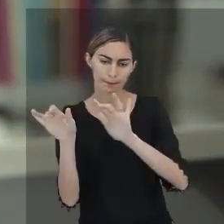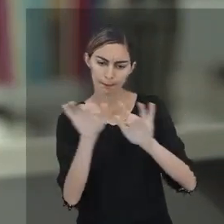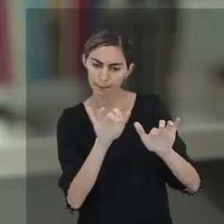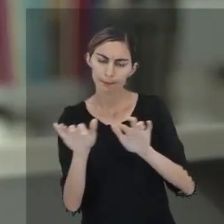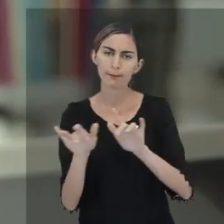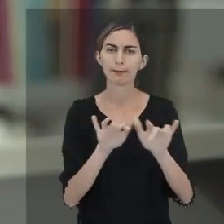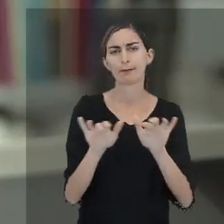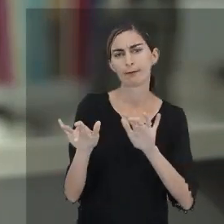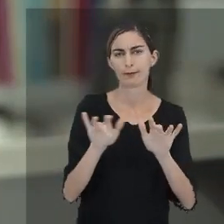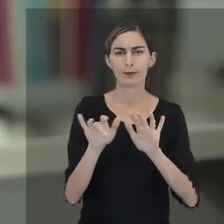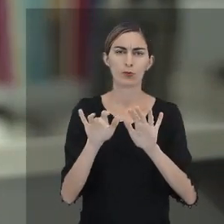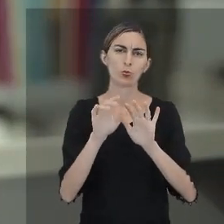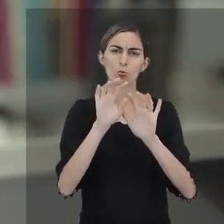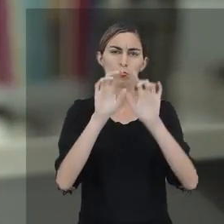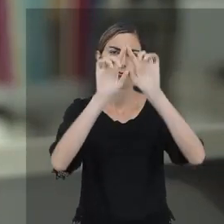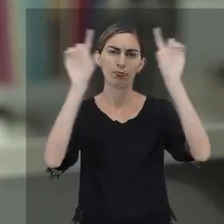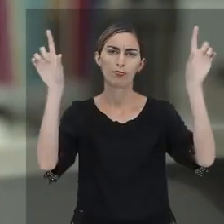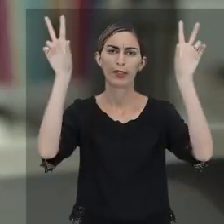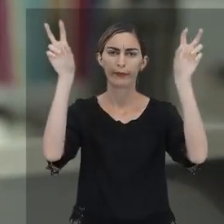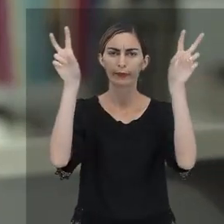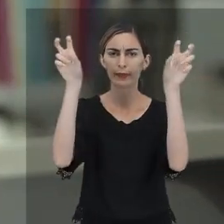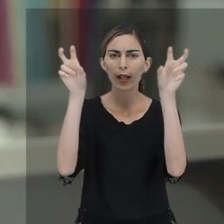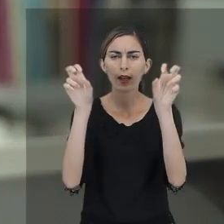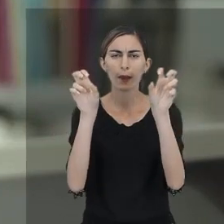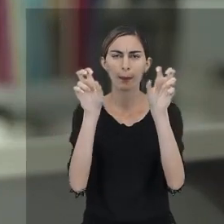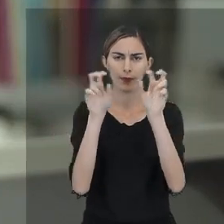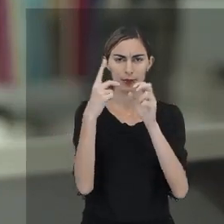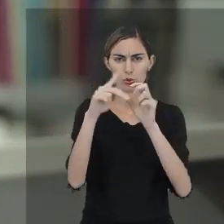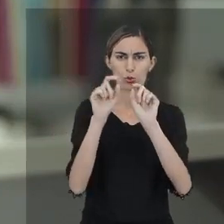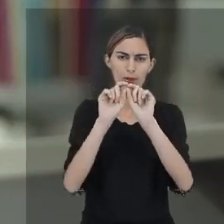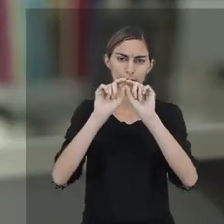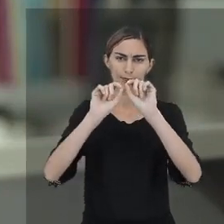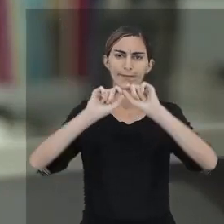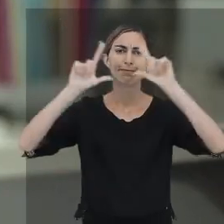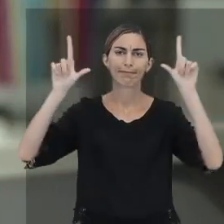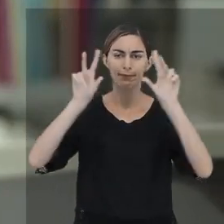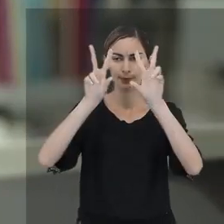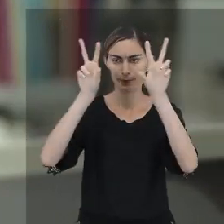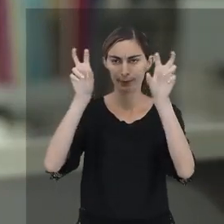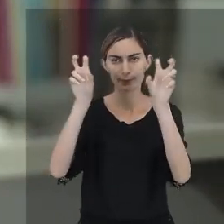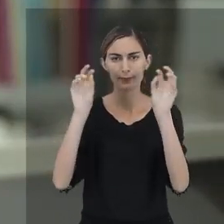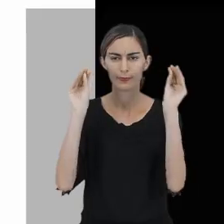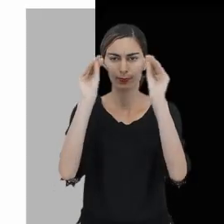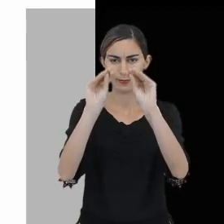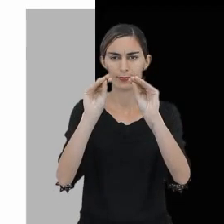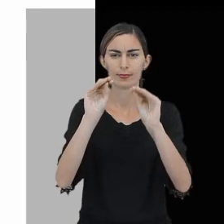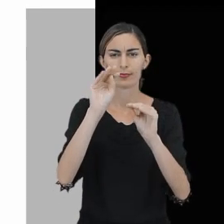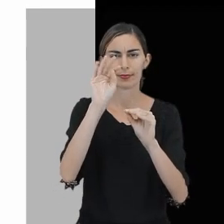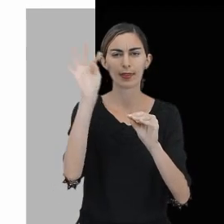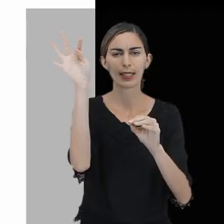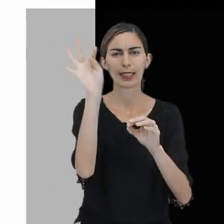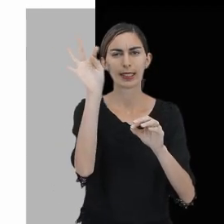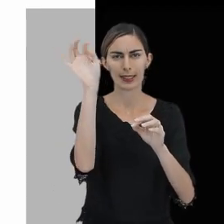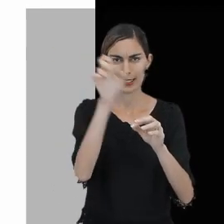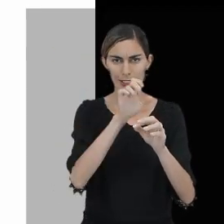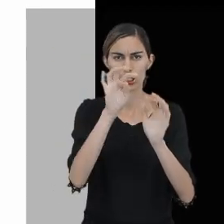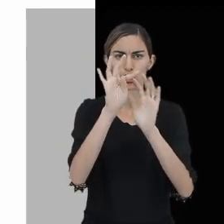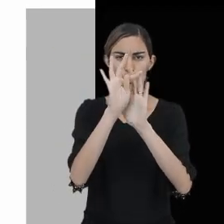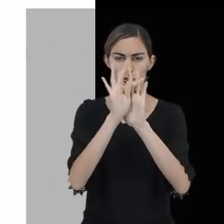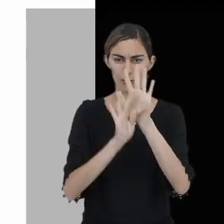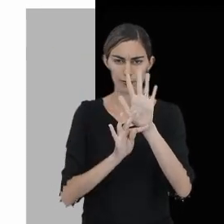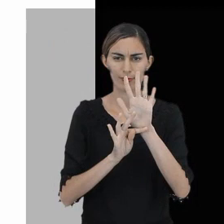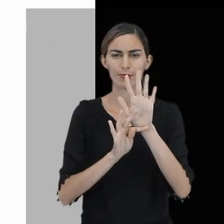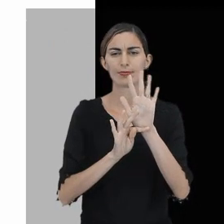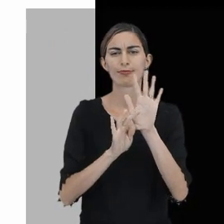um um título de alguma devido a uma tela sua então o que a gente pode ver no nosso material é três